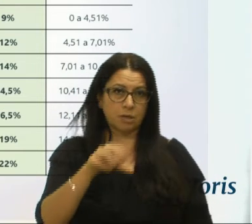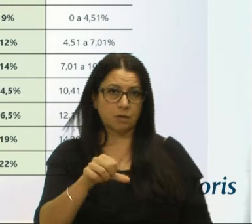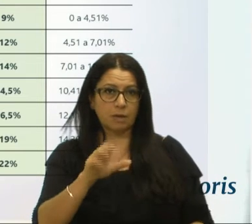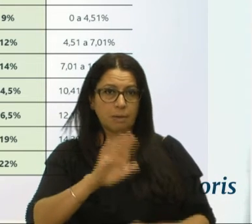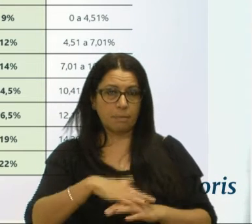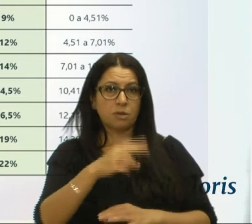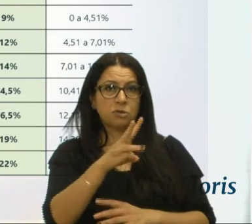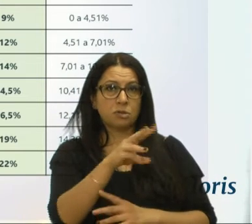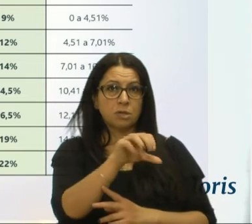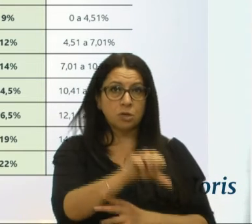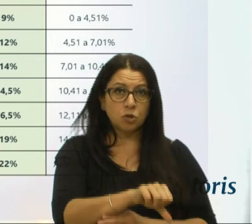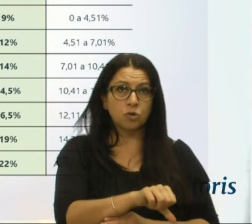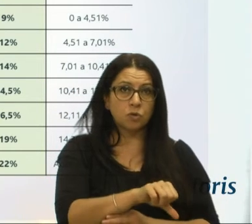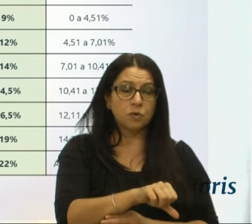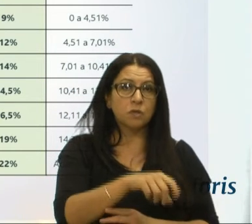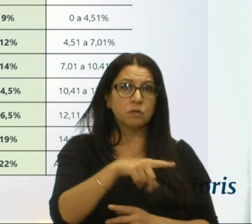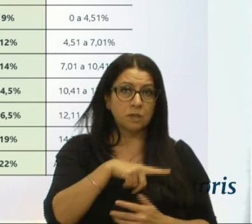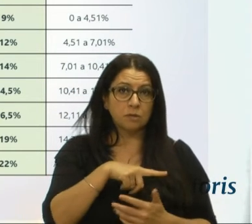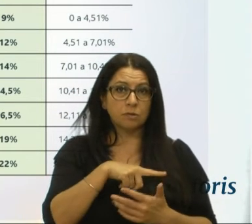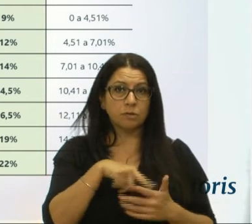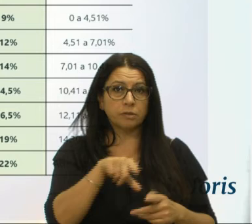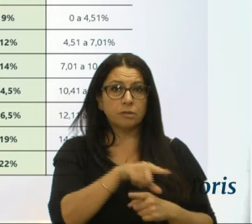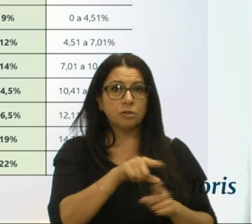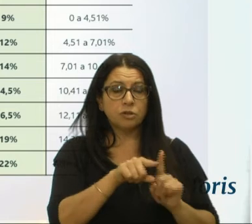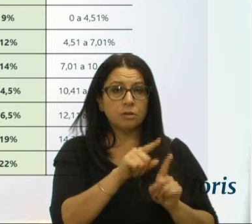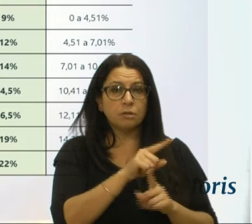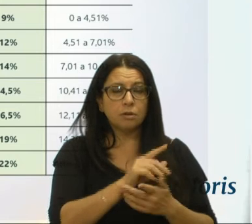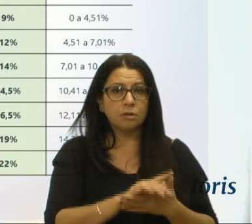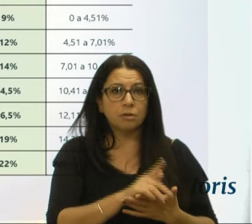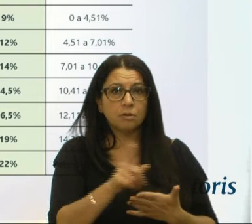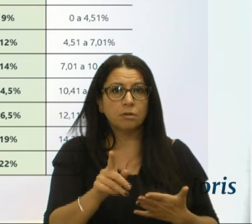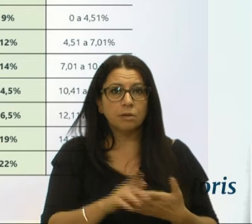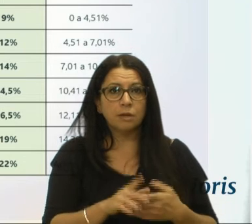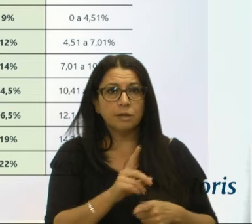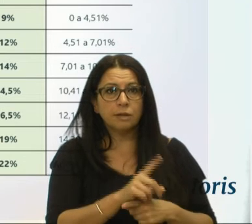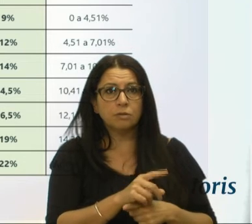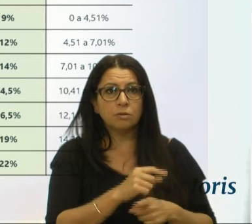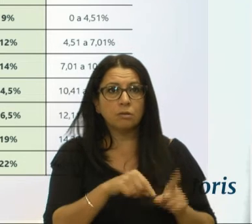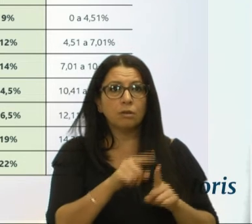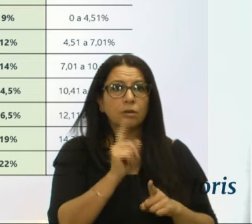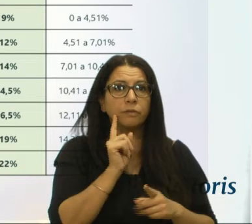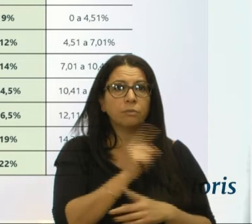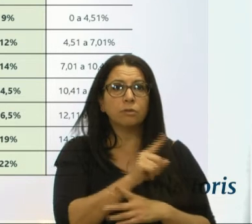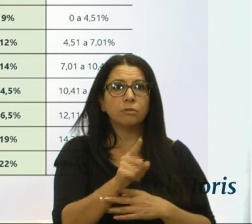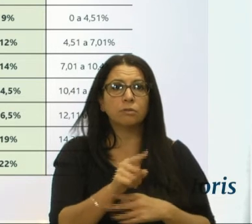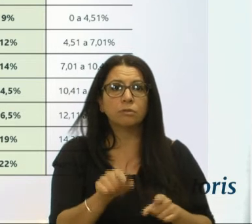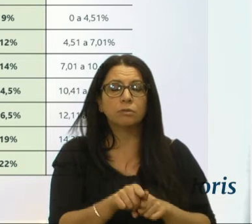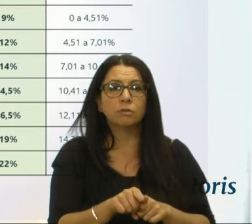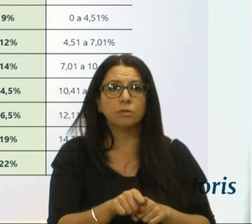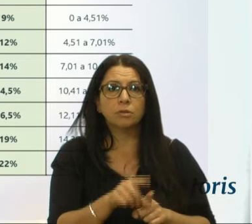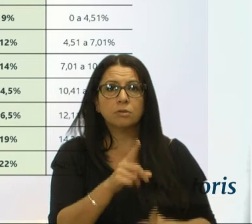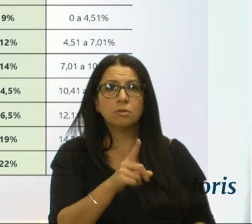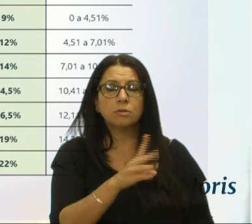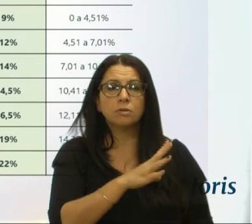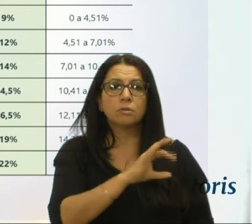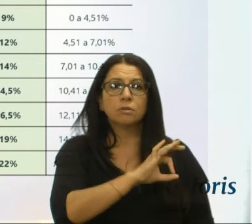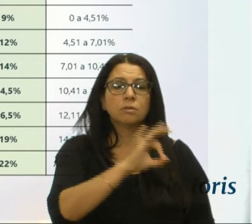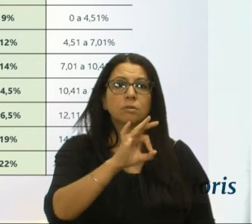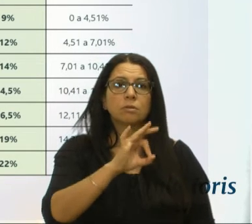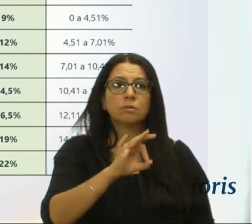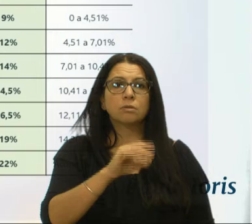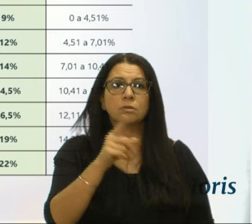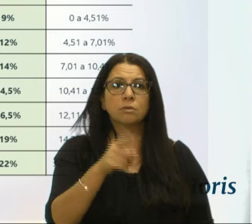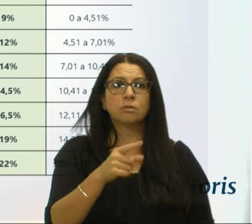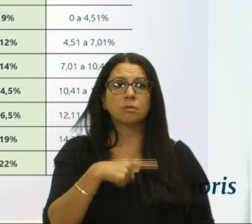de 39, e que tem muitos, que antes descontava 14%, agora